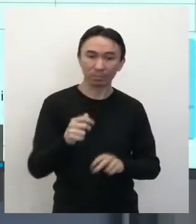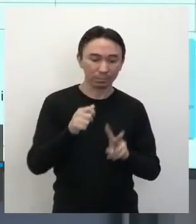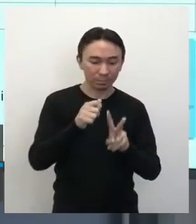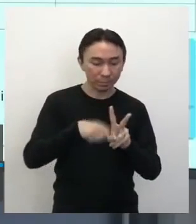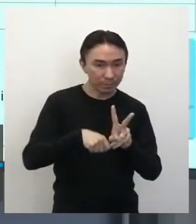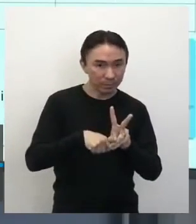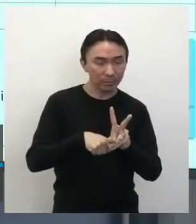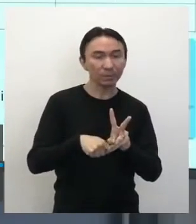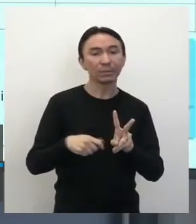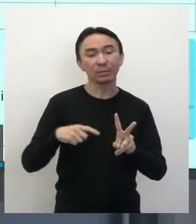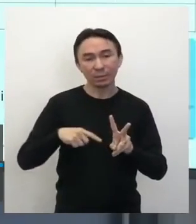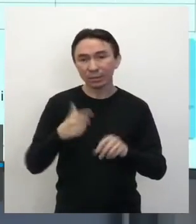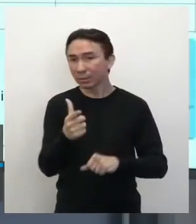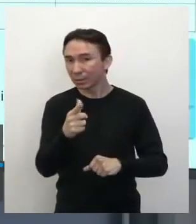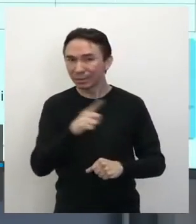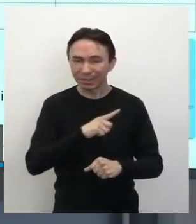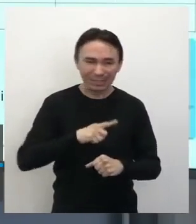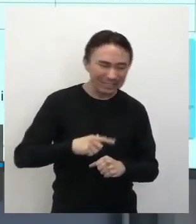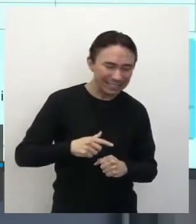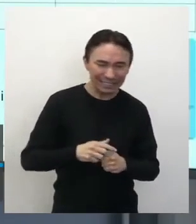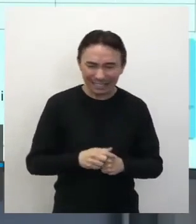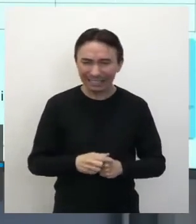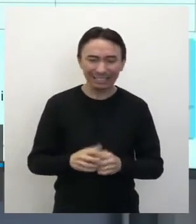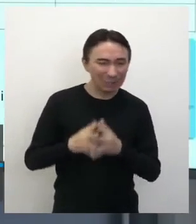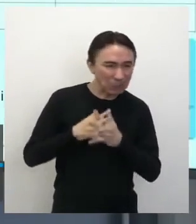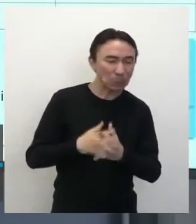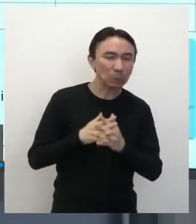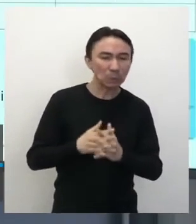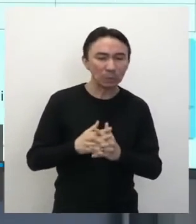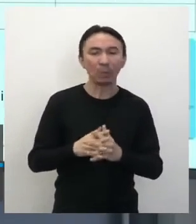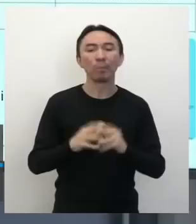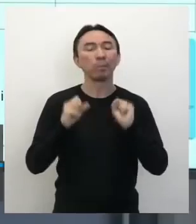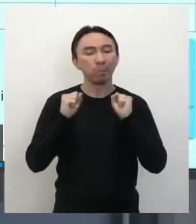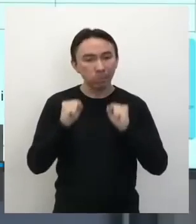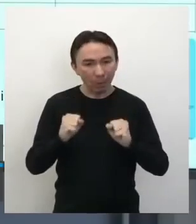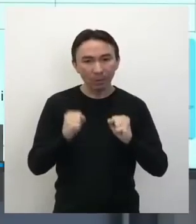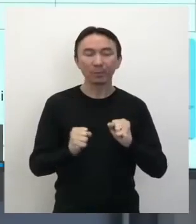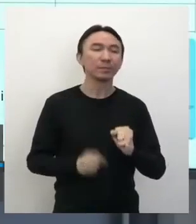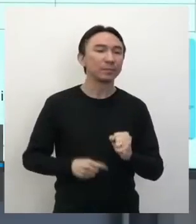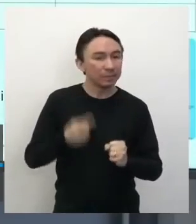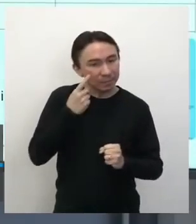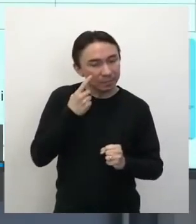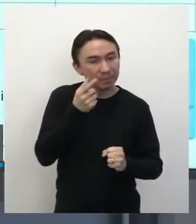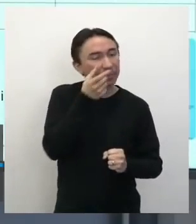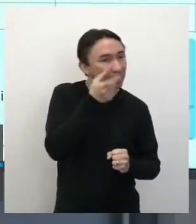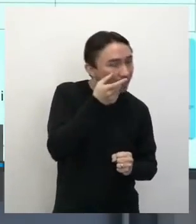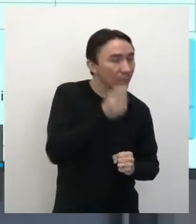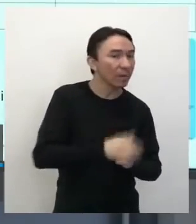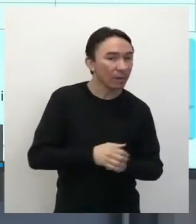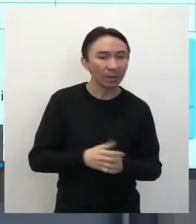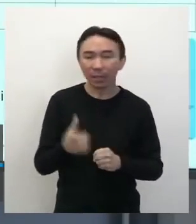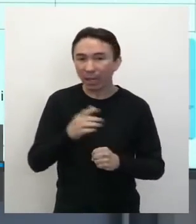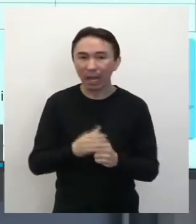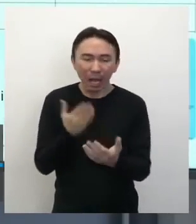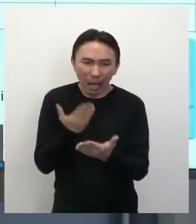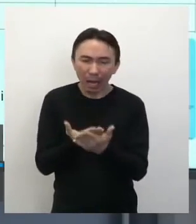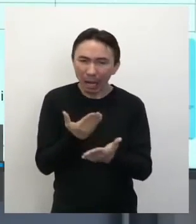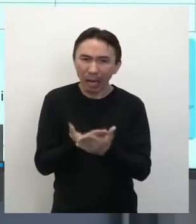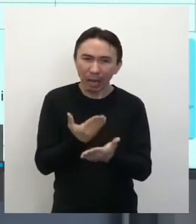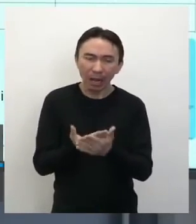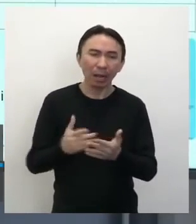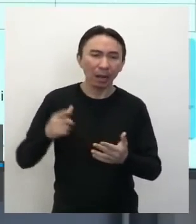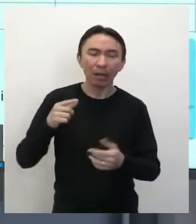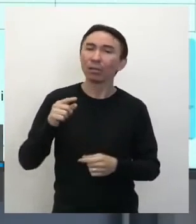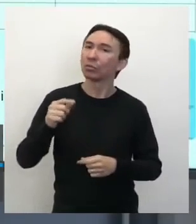comparativo e superlativo, já pode começar, já pode assistir ali. Não tem nenhuma aula repetida, então todo o conteúdo que a gente está fazendo aqui é